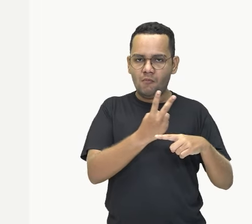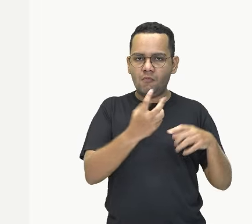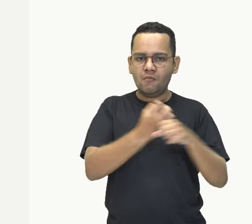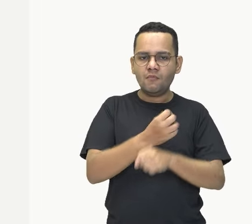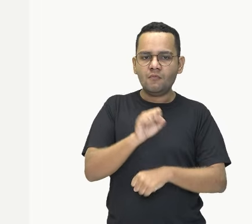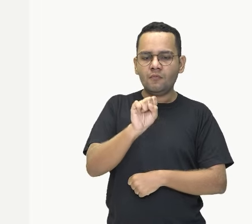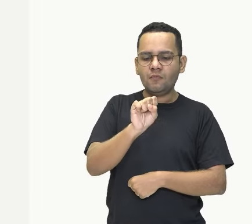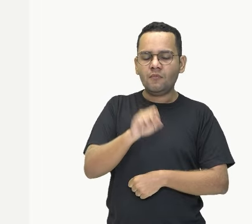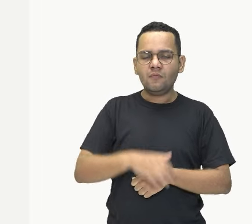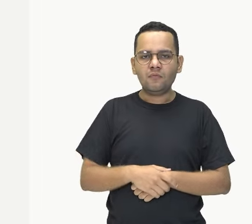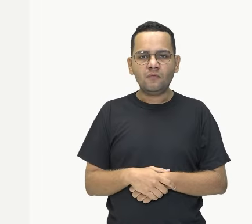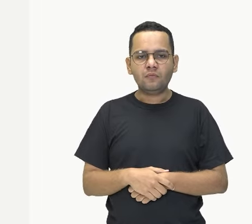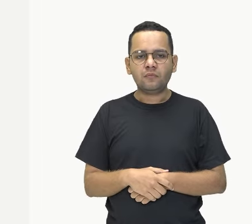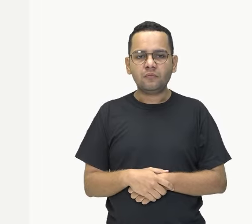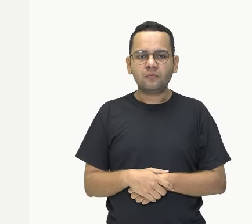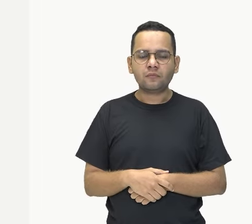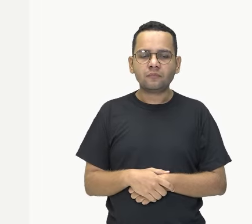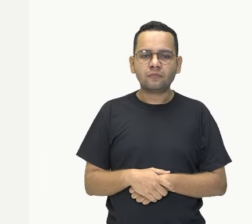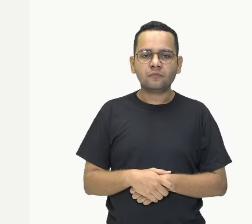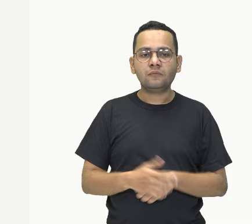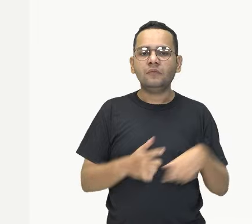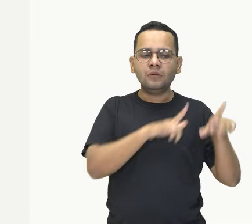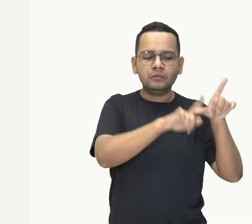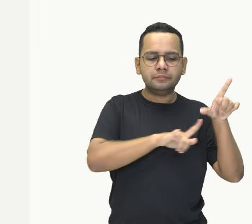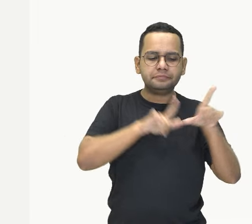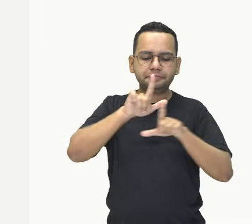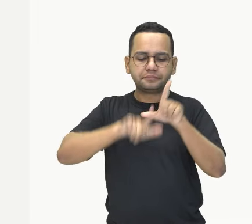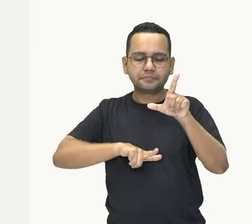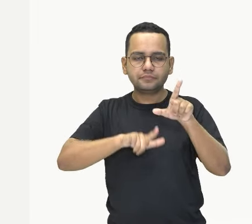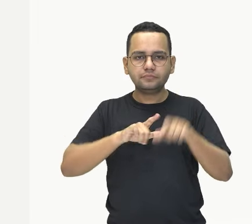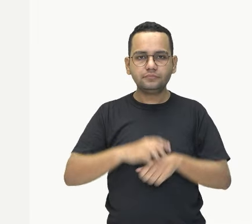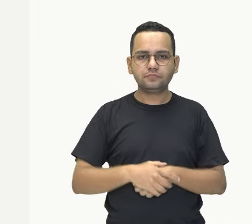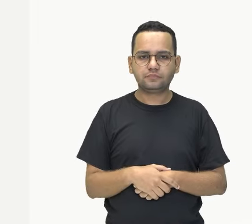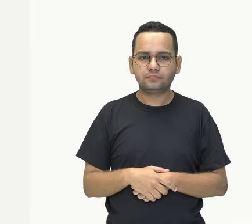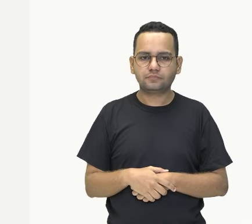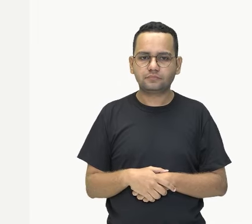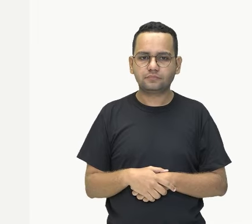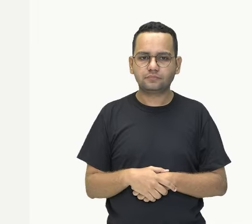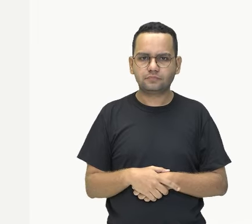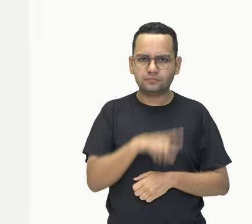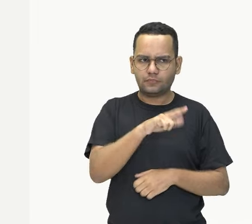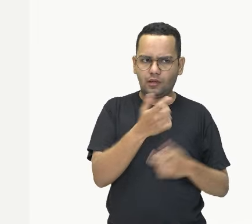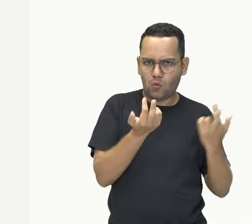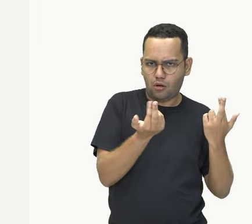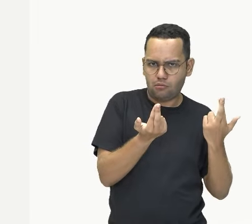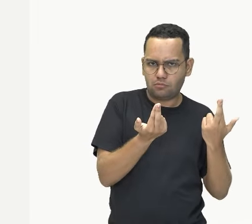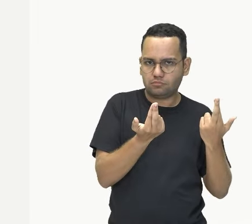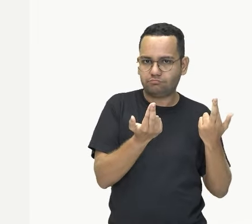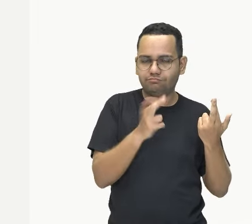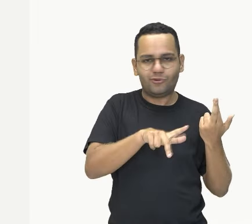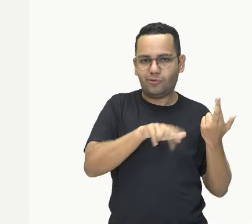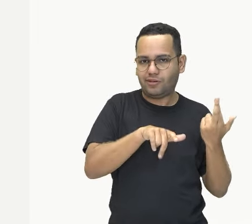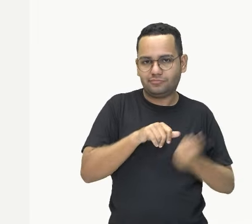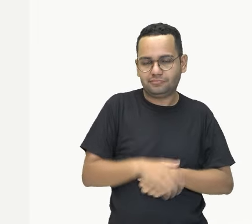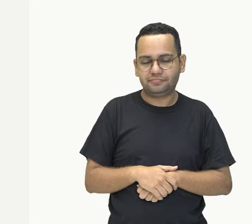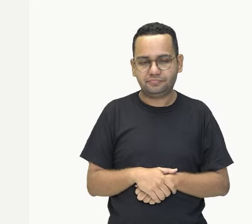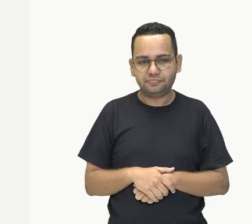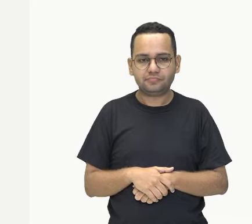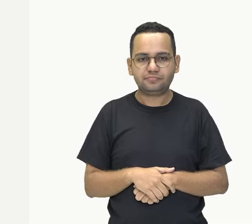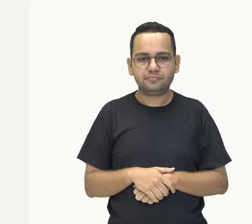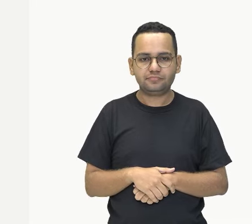8. Minha parte literal, x e y, são iguais? Não. Tá